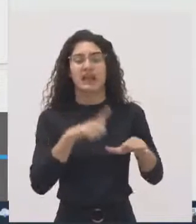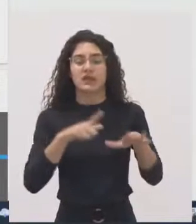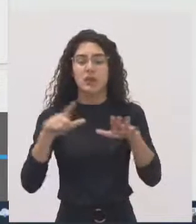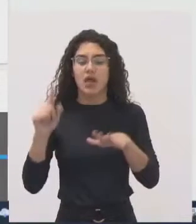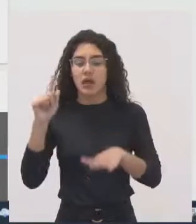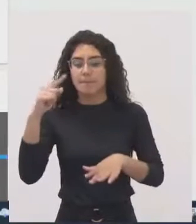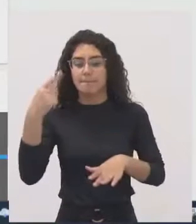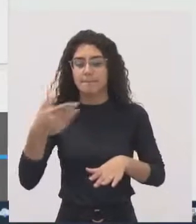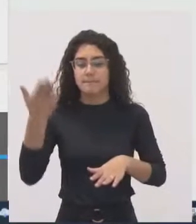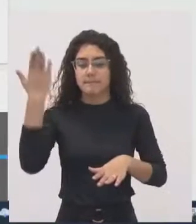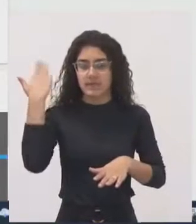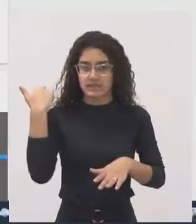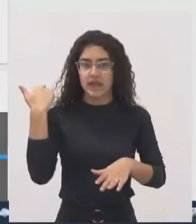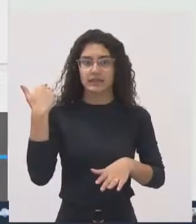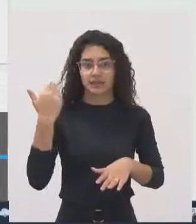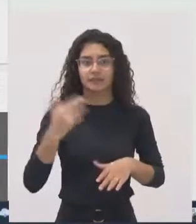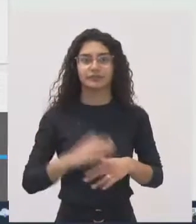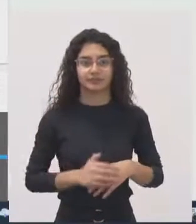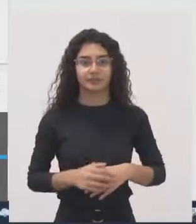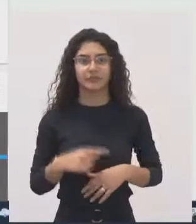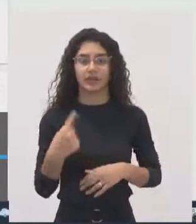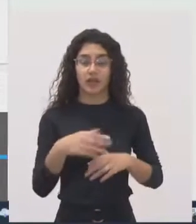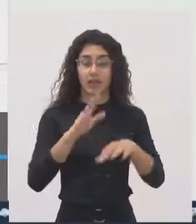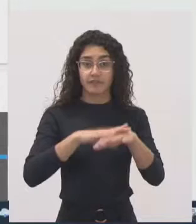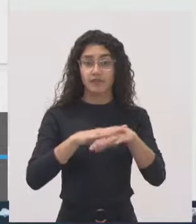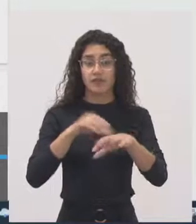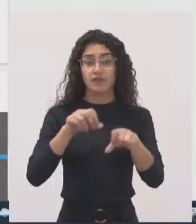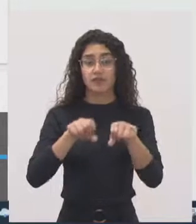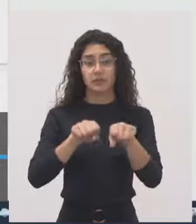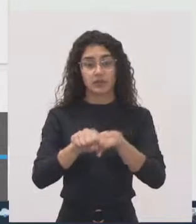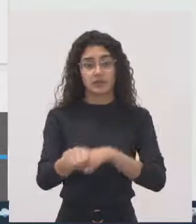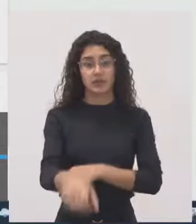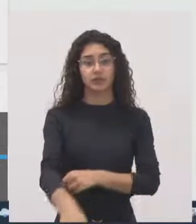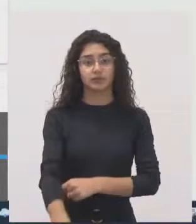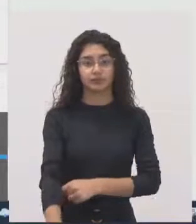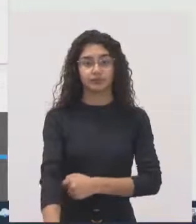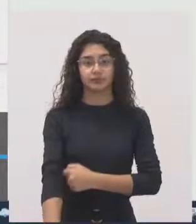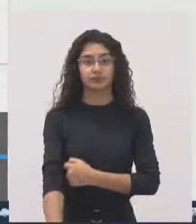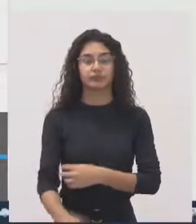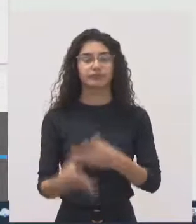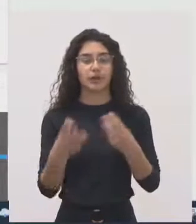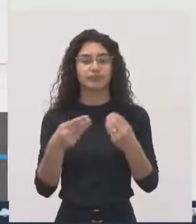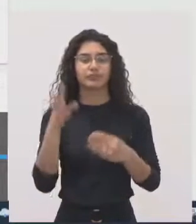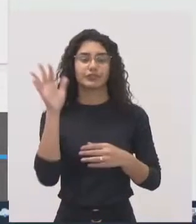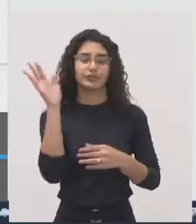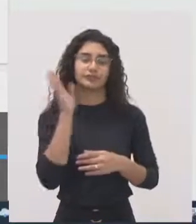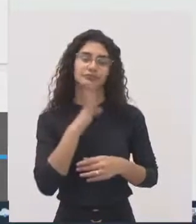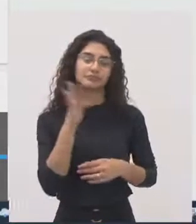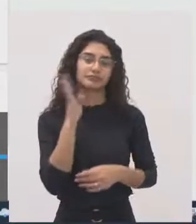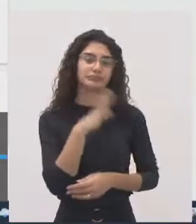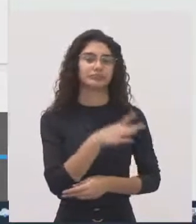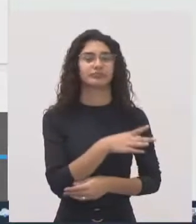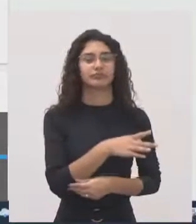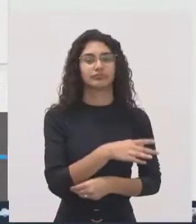passada, semana retrasada, que a gente fez umas formações com eles. E foi bem bacana aí o pessoal, muito